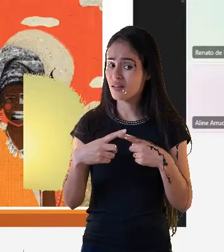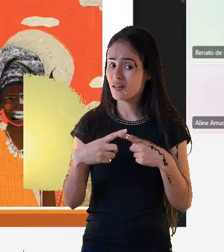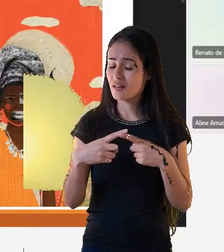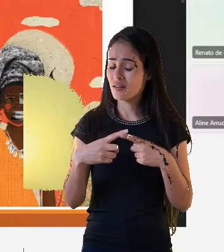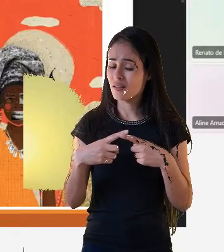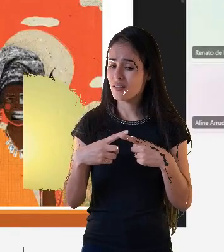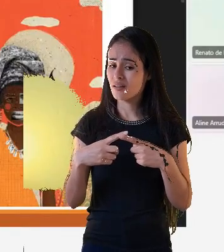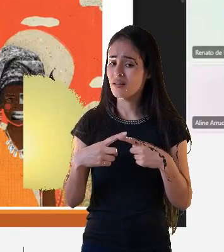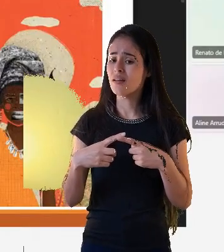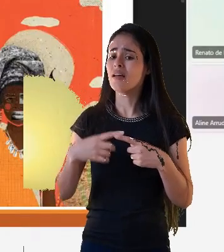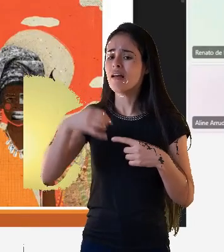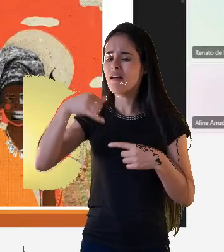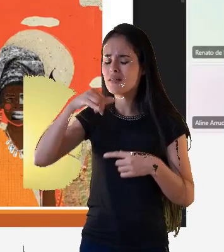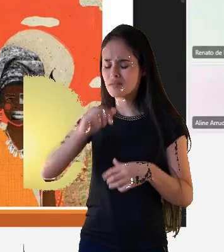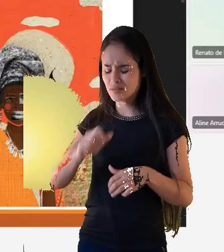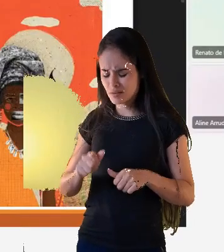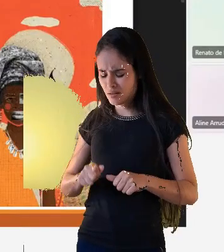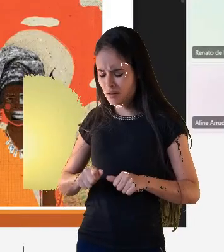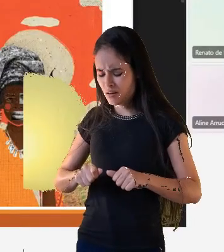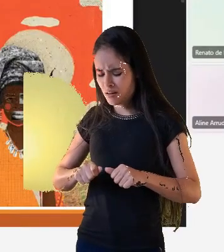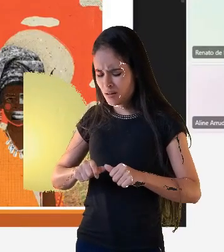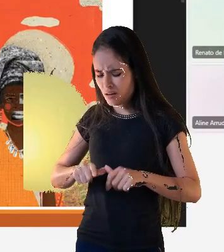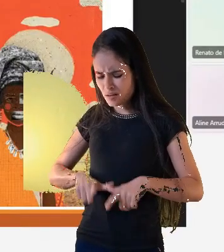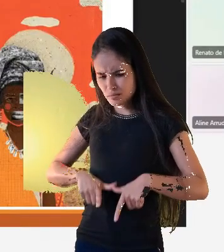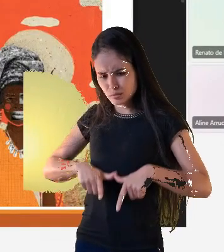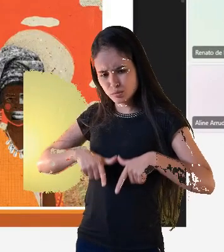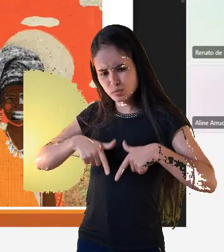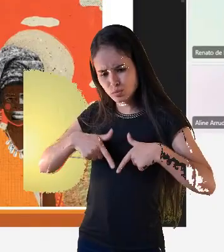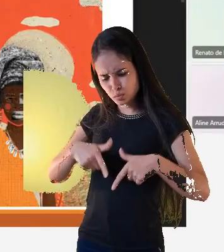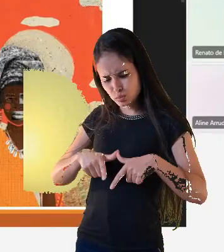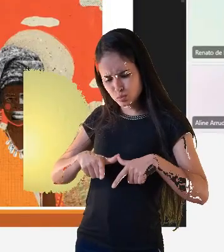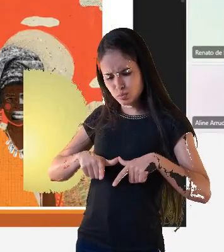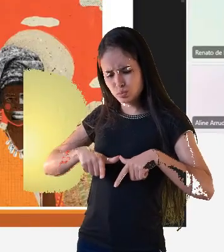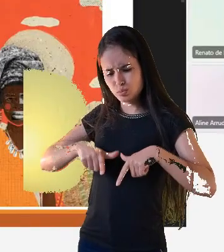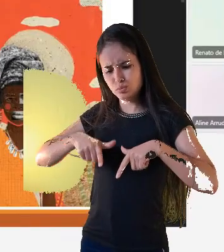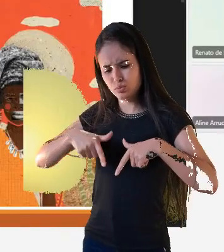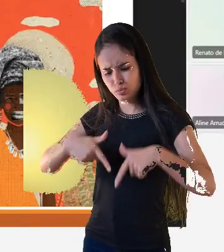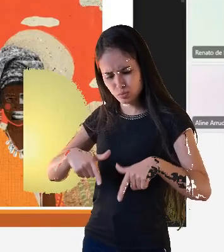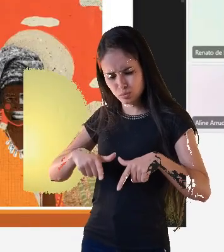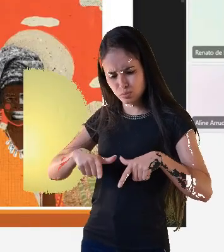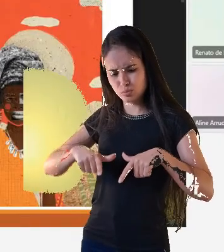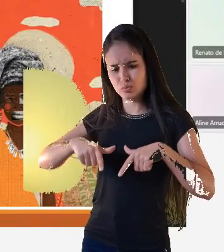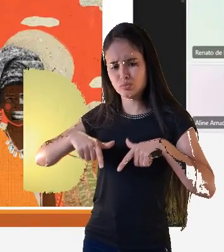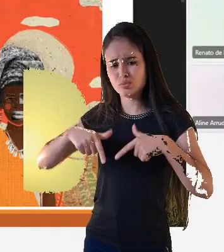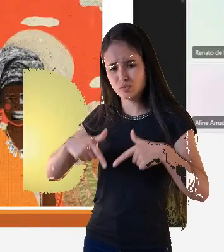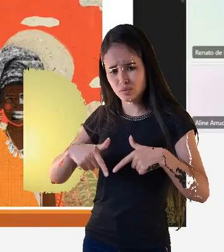é, que se lutasse, né, pela independência, a abolição